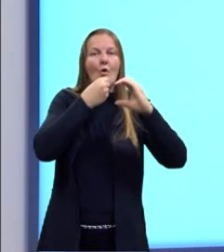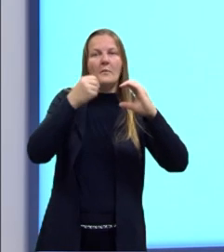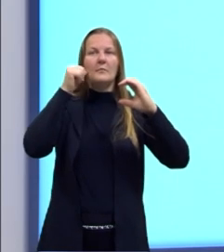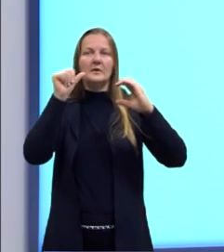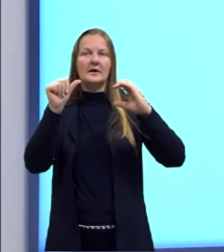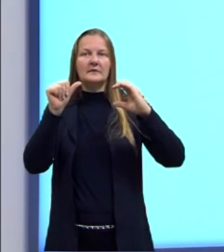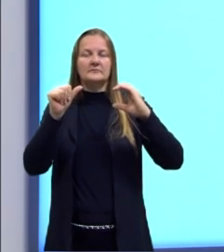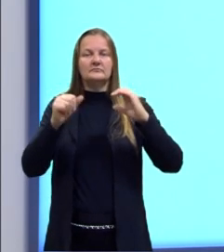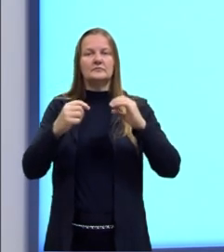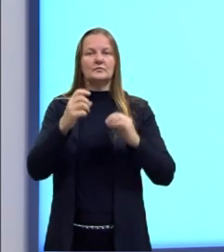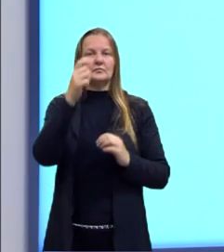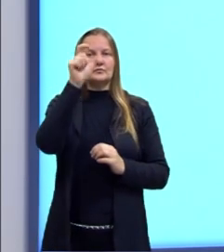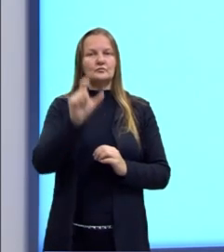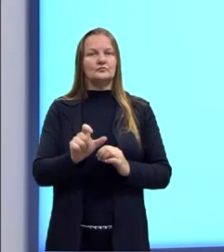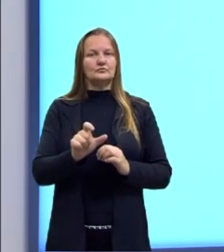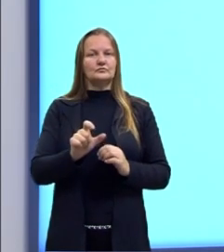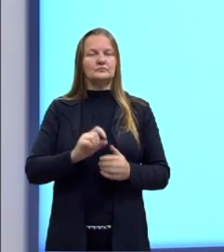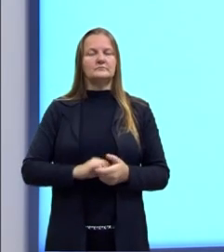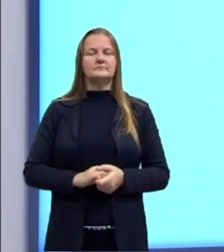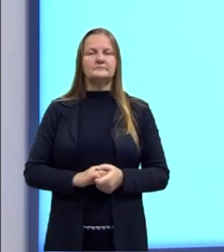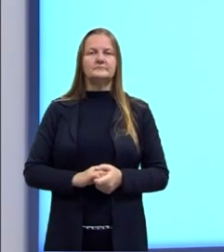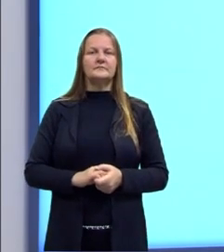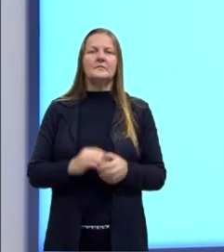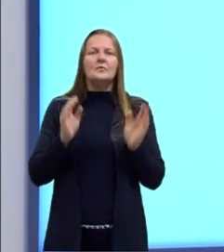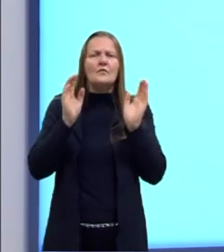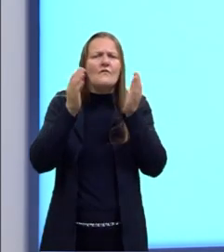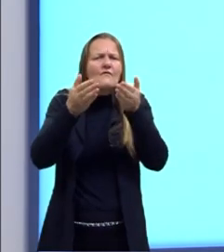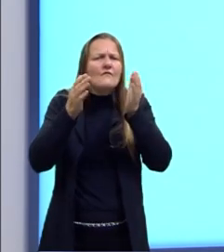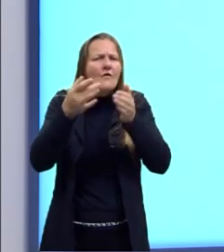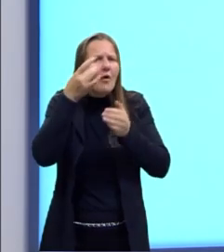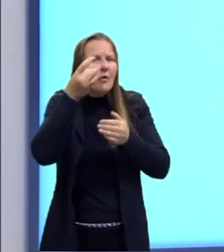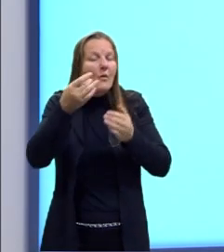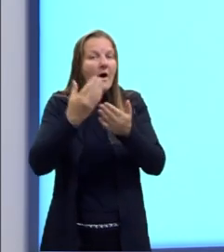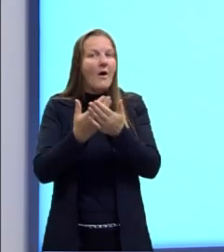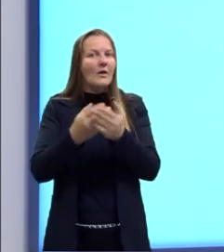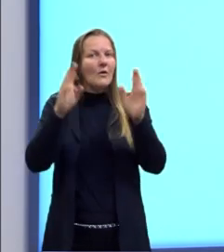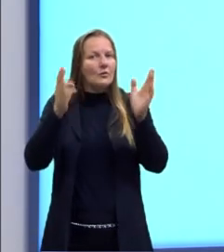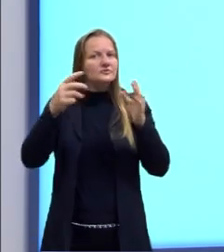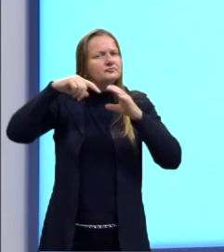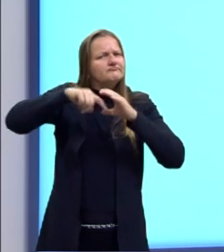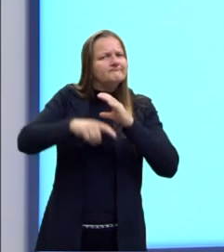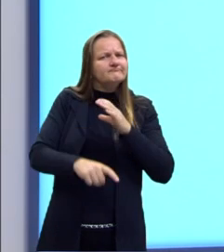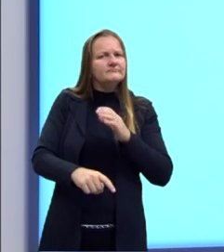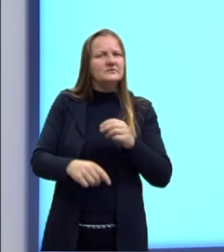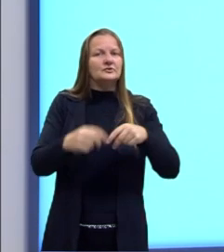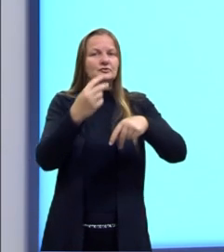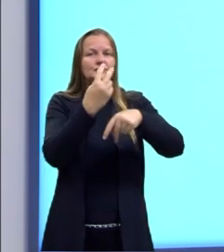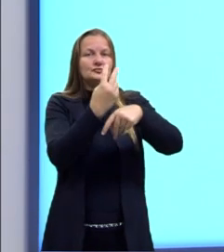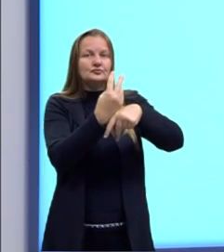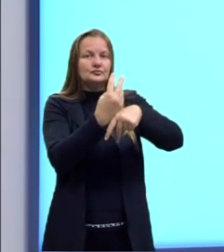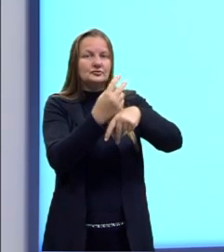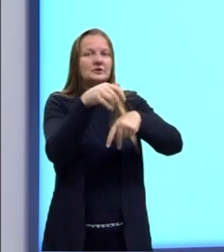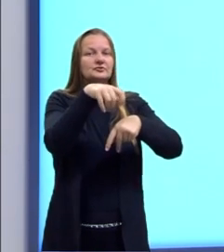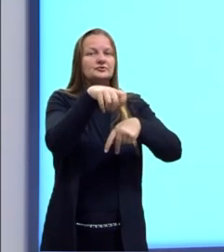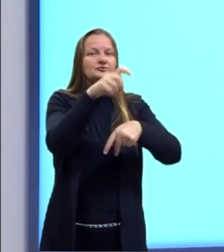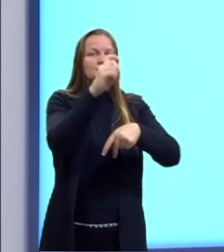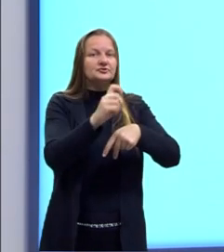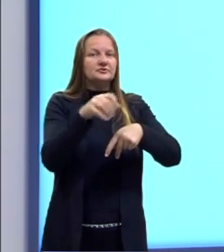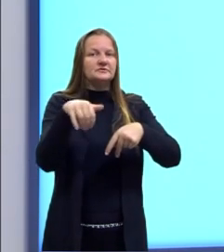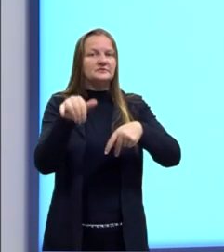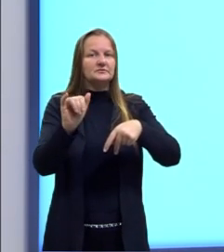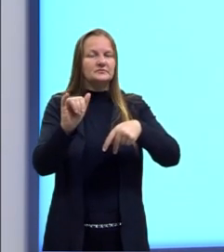sexo biológico do indivíduo Então nós vamos focar nessa aula nesse para aqui tá no do